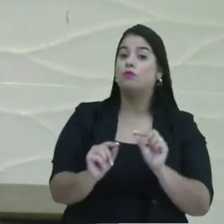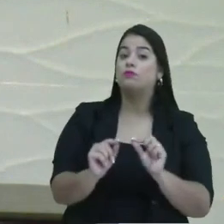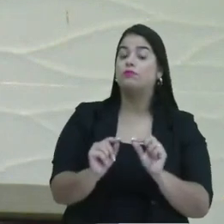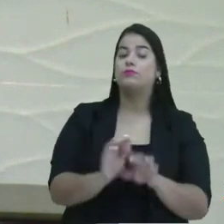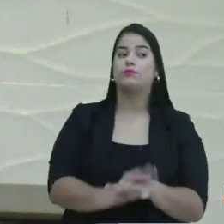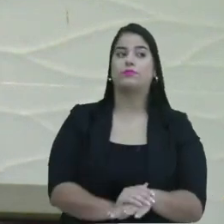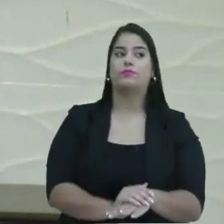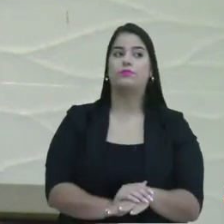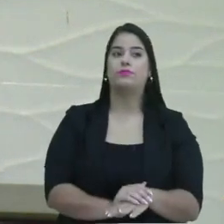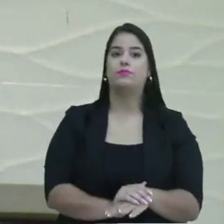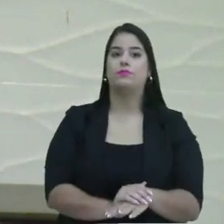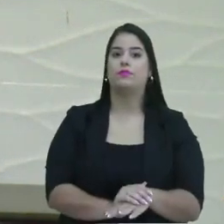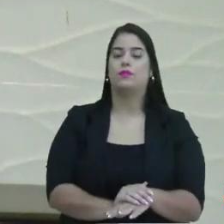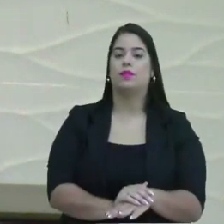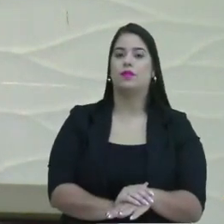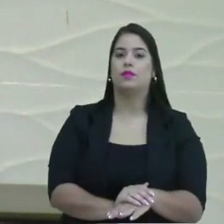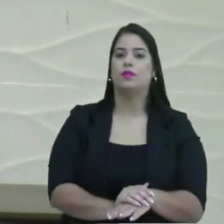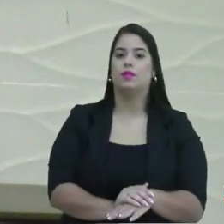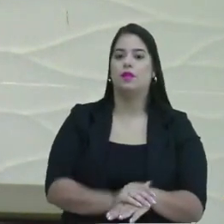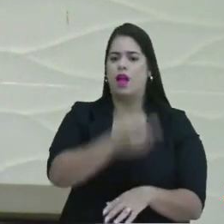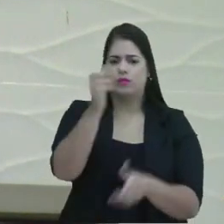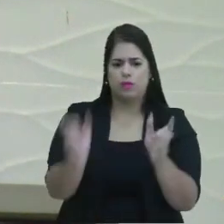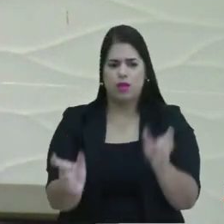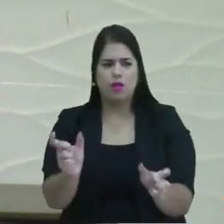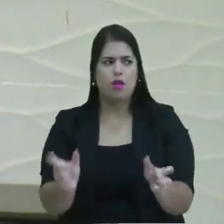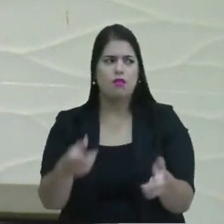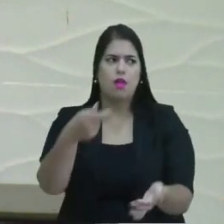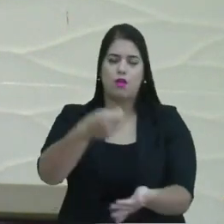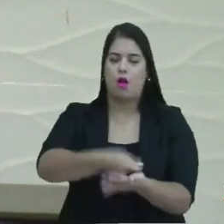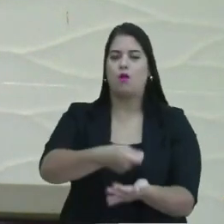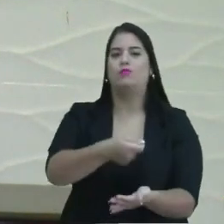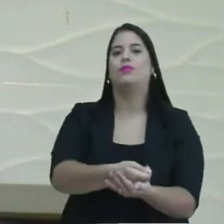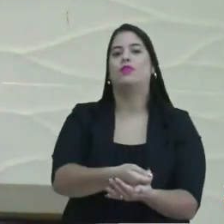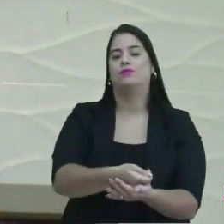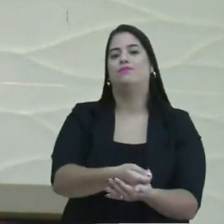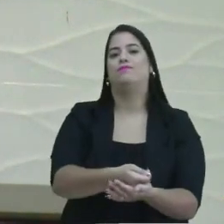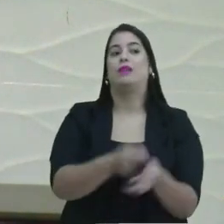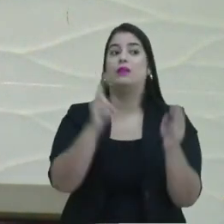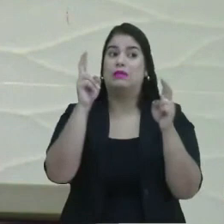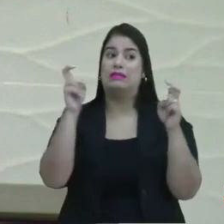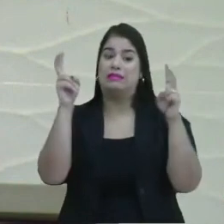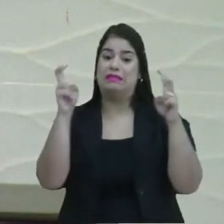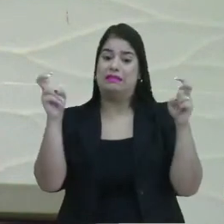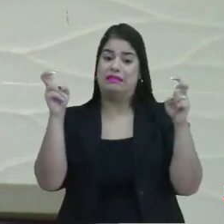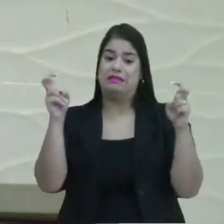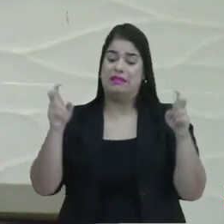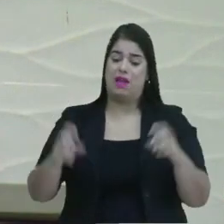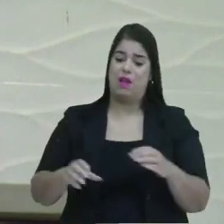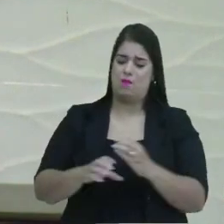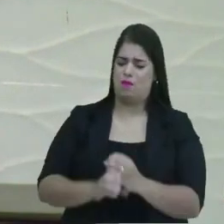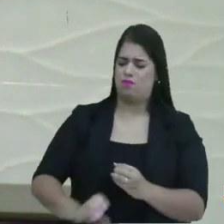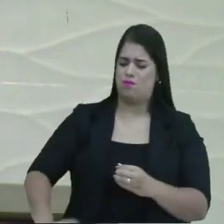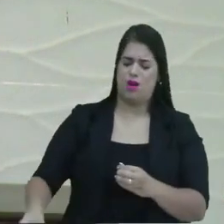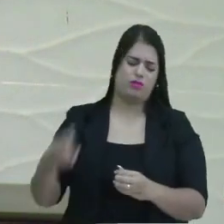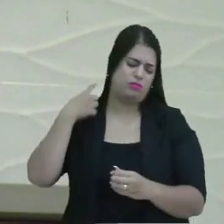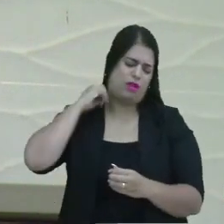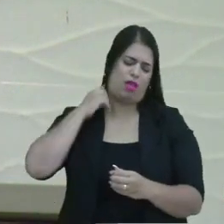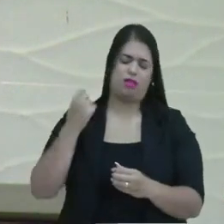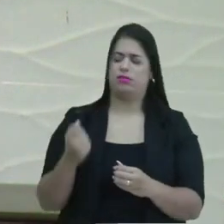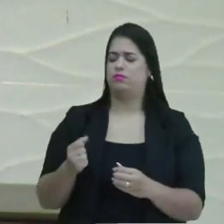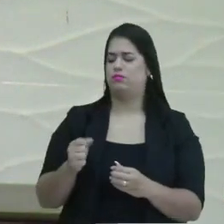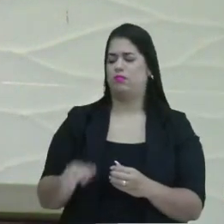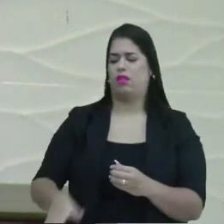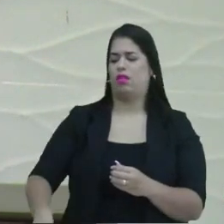e os nossos cidadãos vêm nos cobrando, que é a questão dos esgotos e das metralhas nas vias públicas do